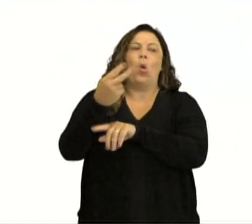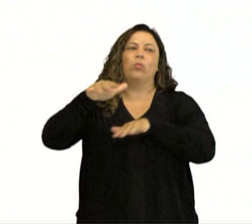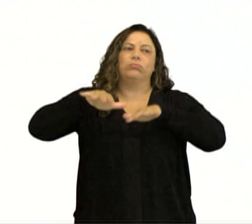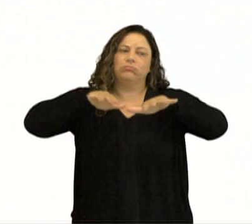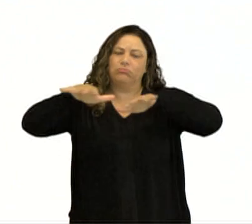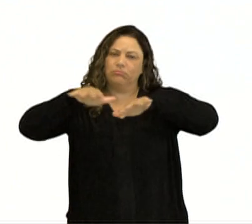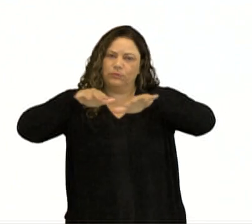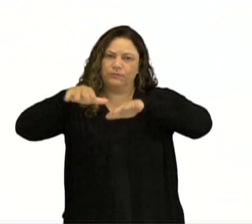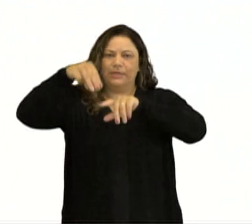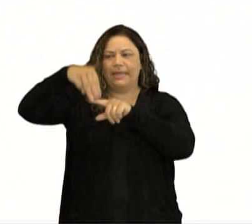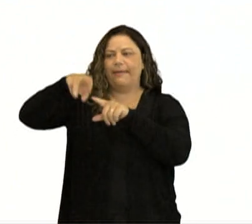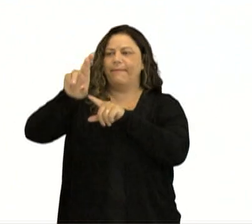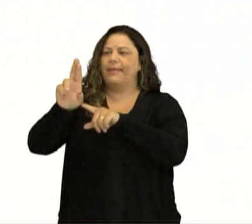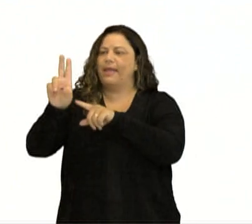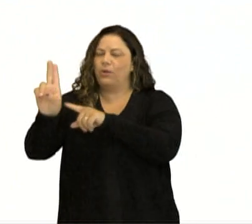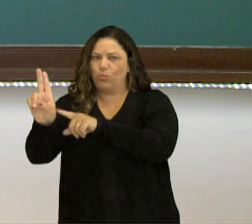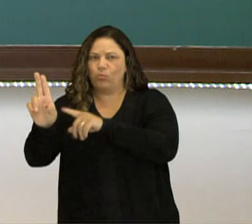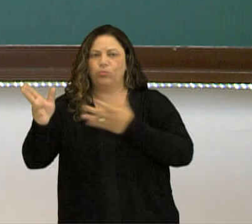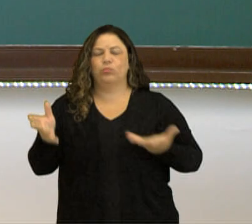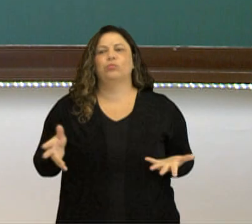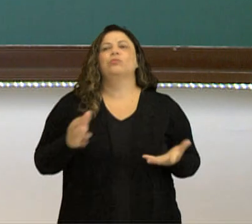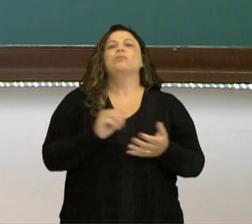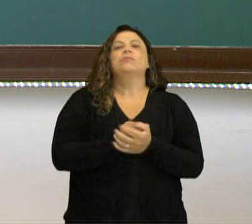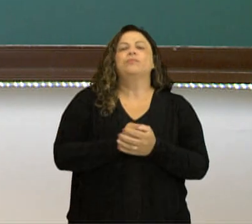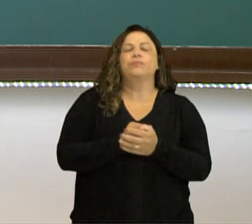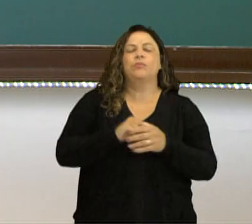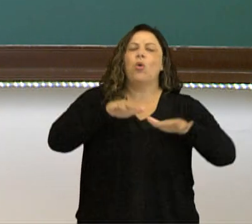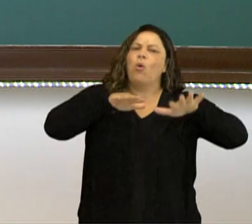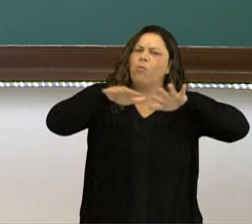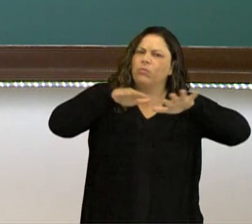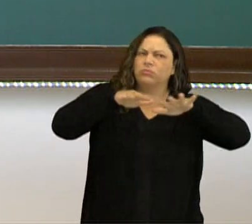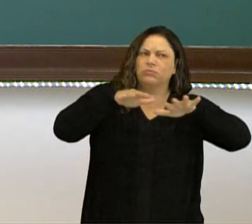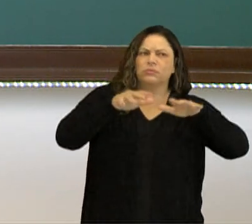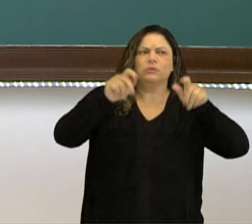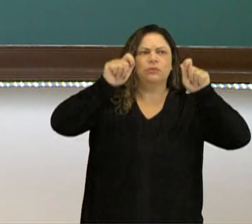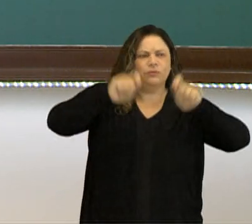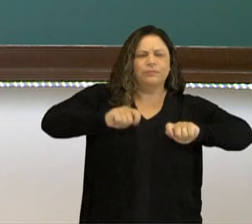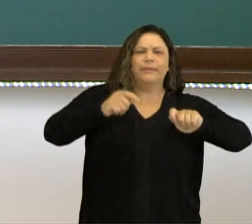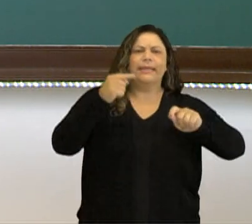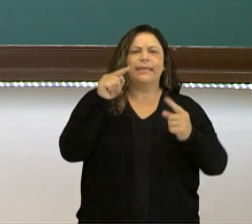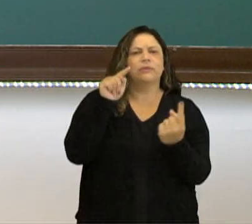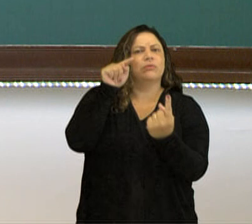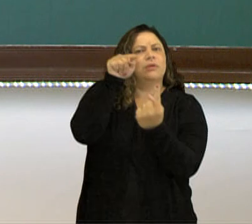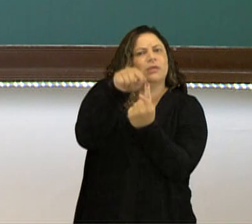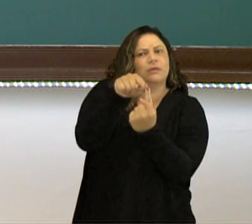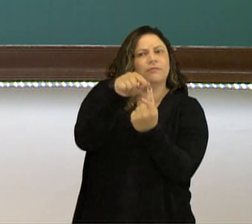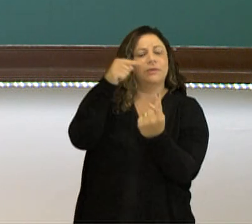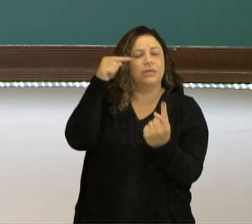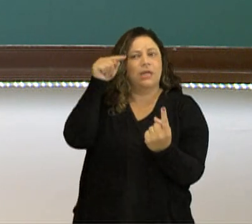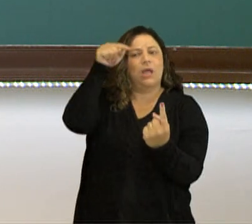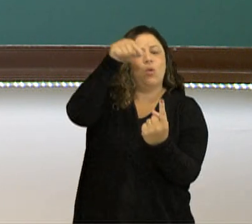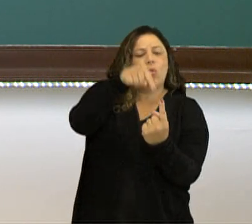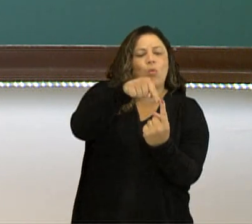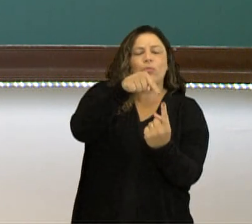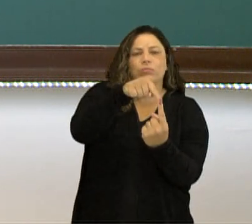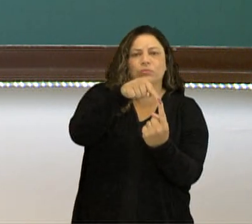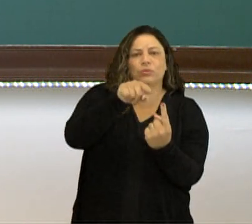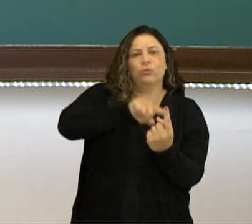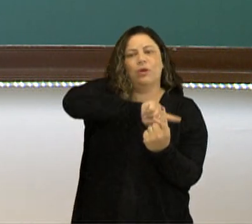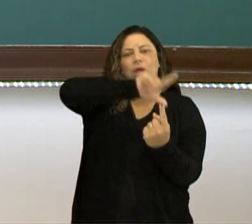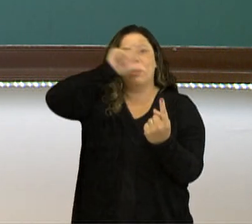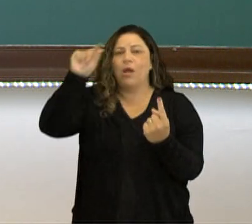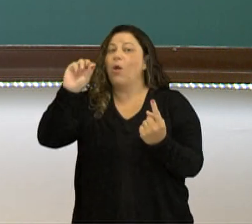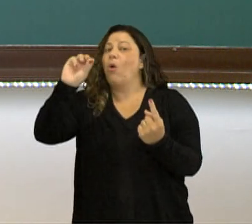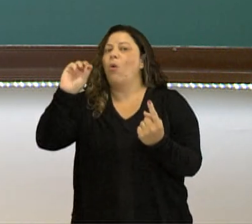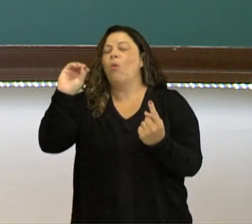Então vejam que o movimento está relacionado com o referencial e, de acordo com esse referencial, se ele estiver em repouso ou movimento retilíneo uniforme,